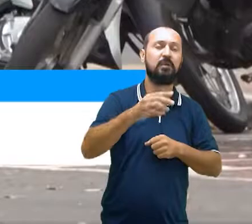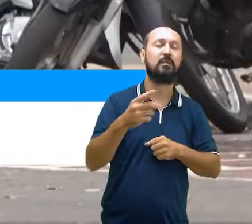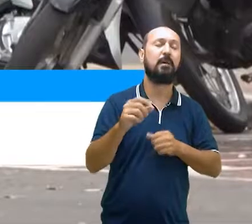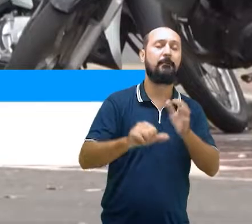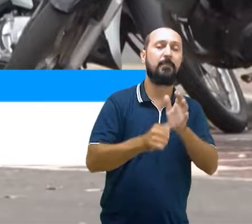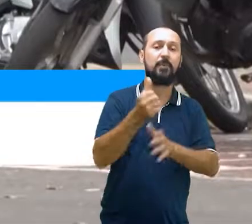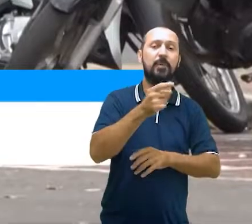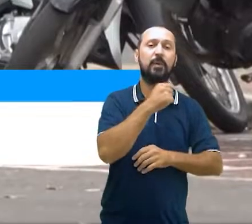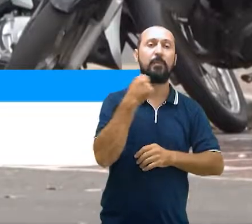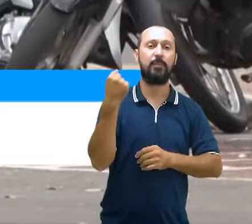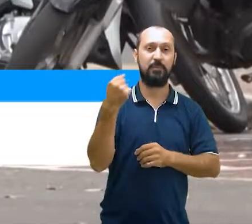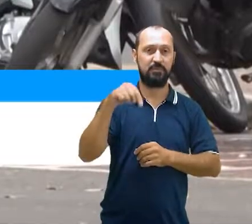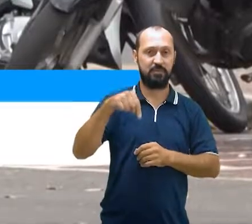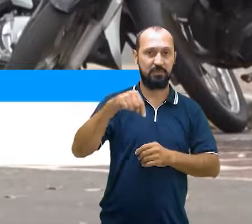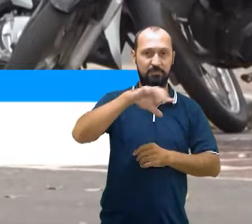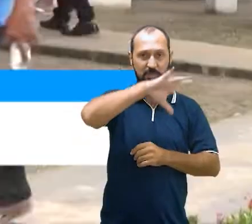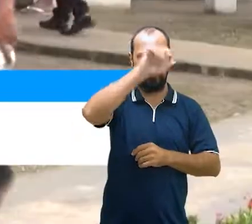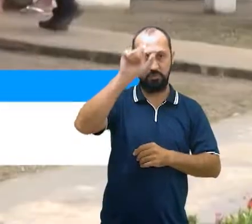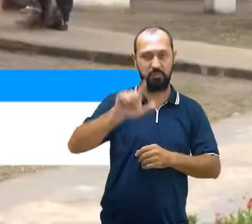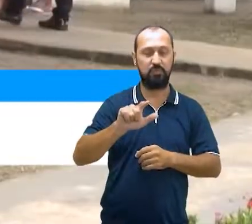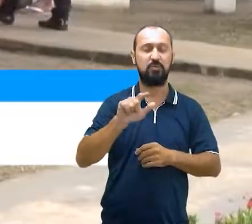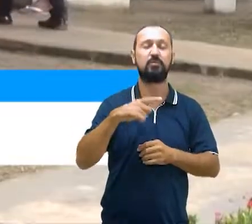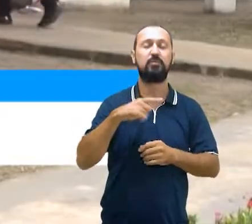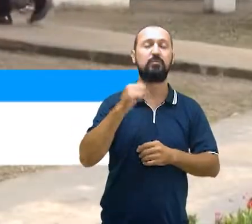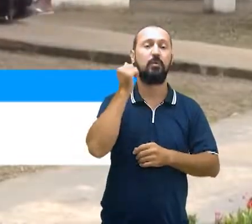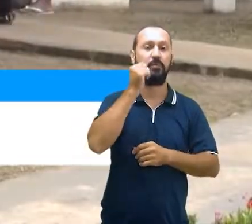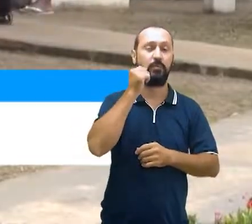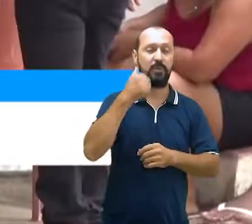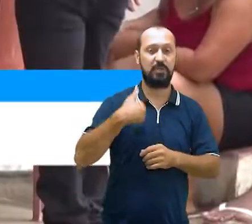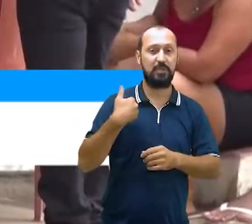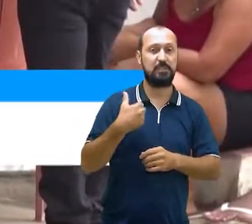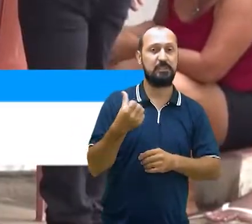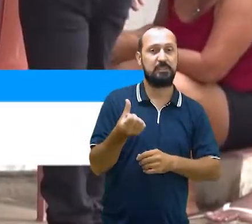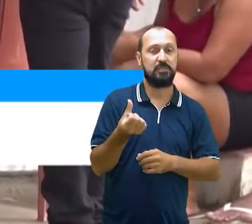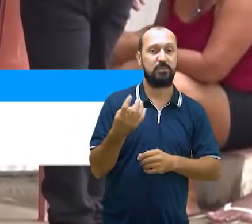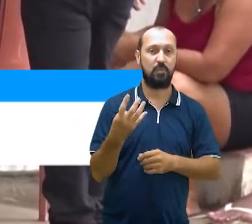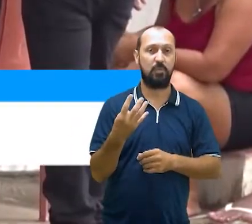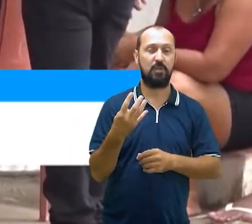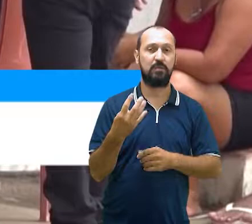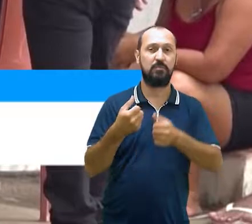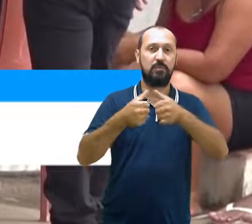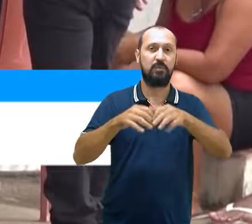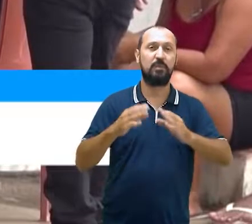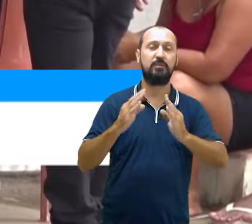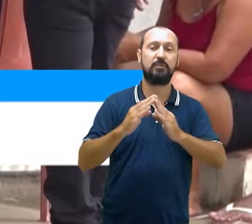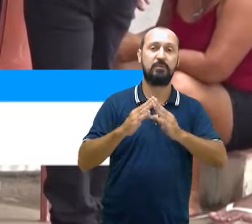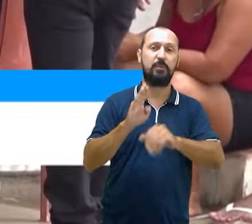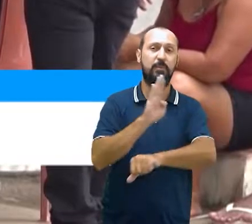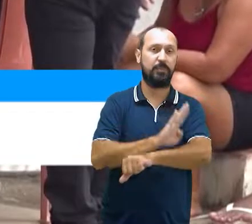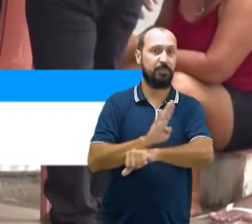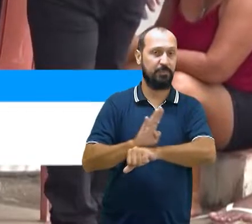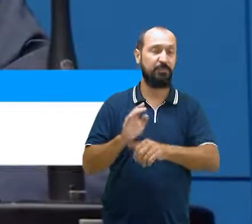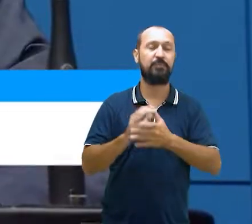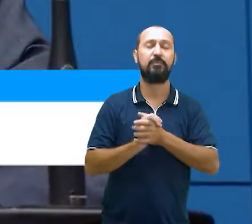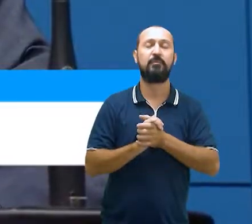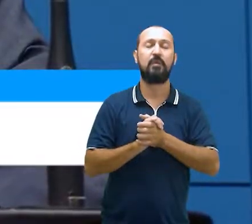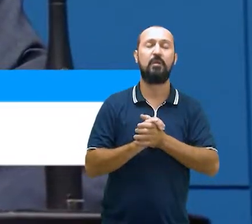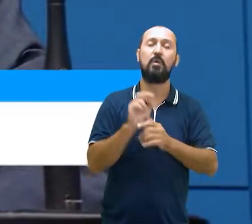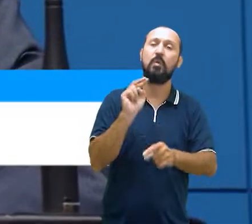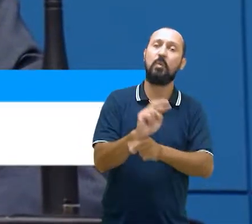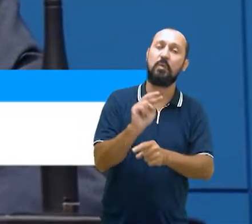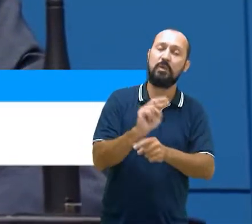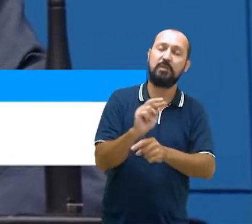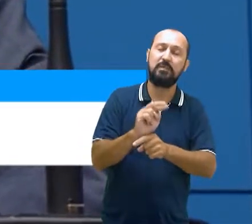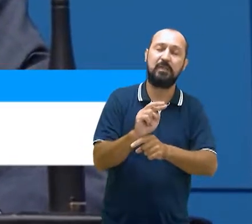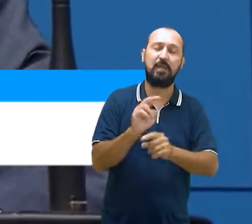alusão ao registro da primeira morte pela doença, em Mato Grosso do Sul, de uma mulher de 64 anos, residente em Batayporã. Quanto